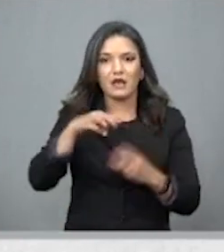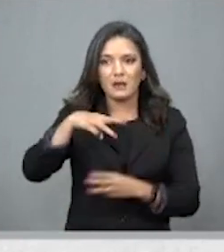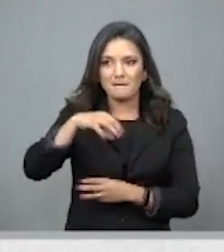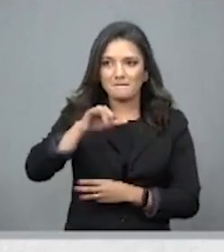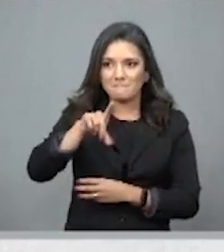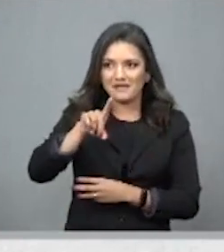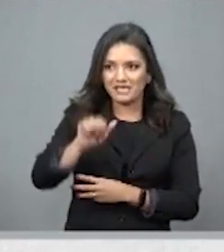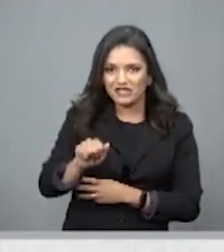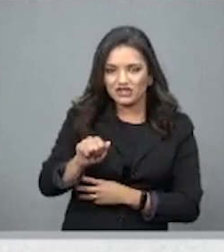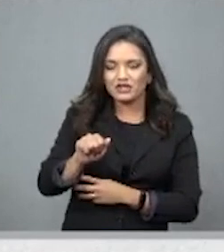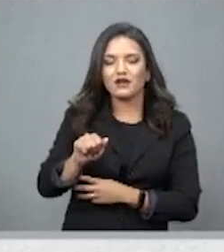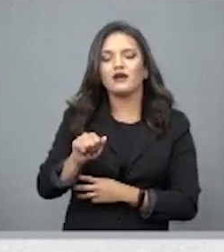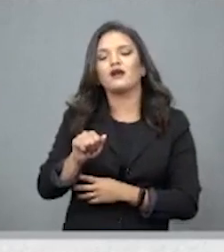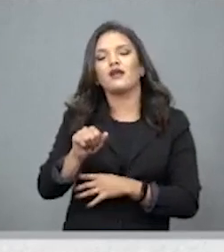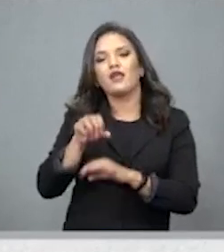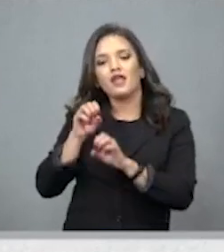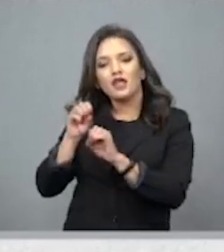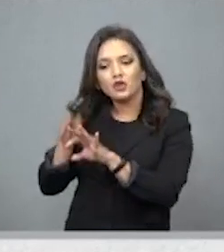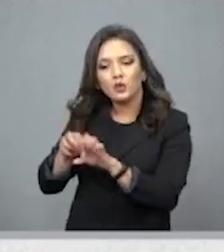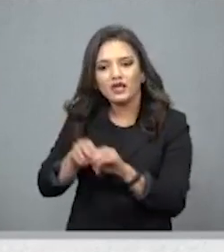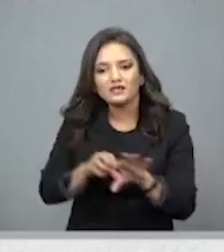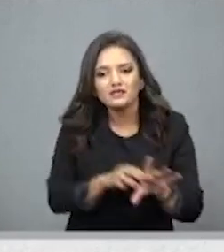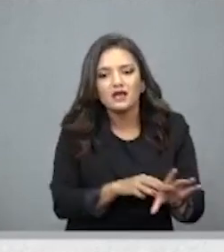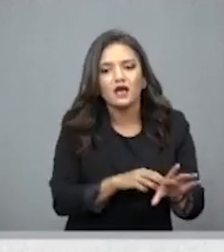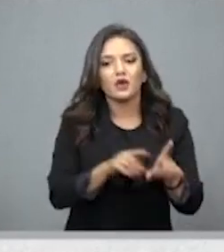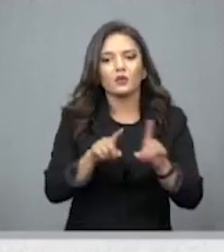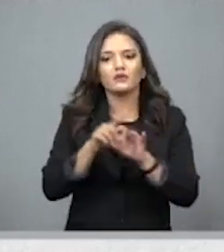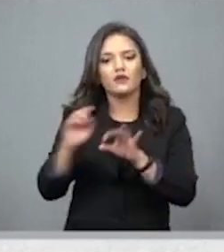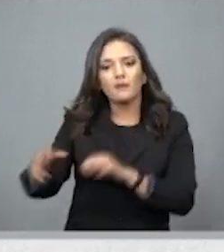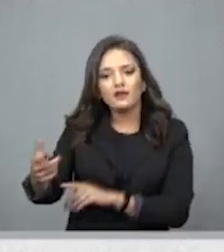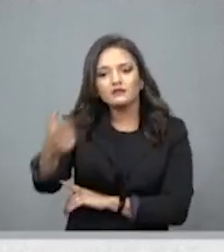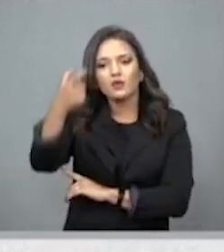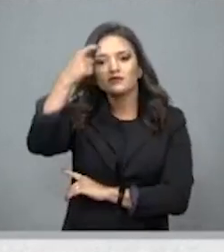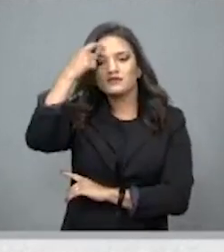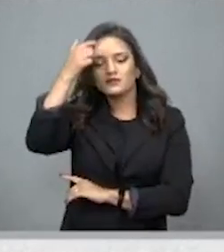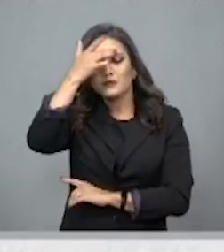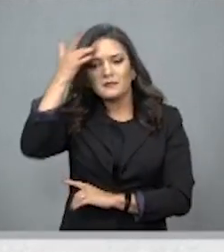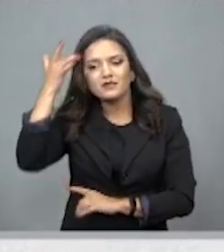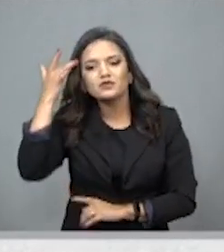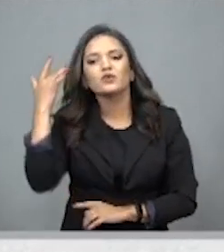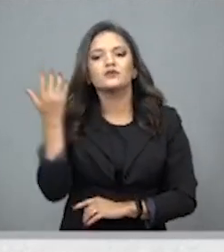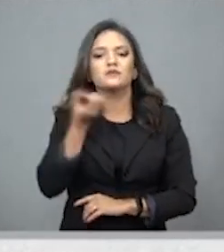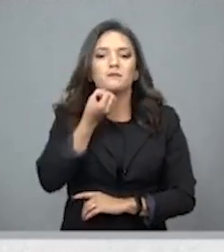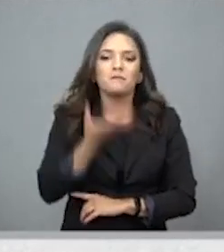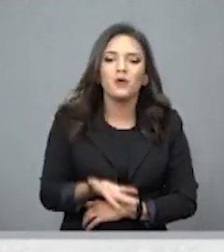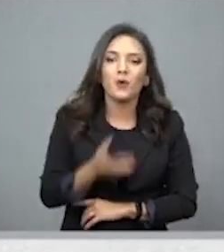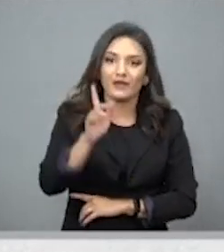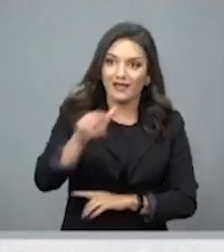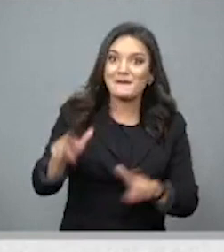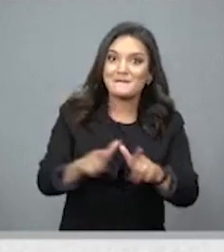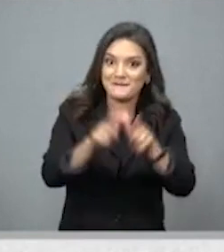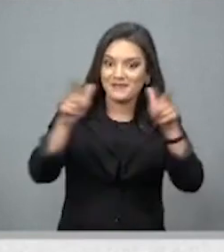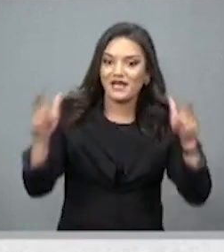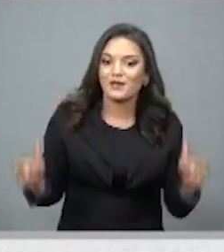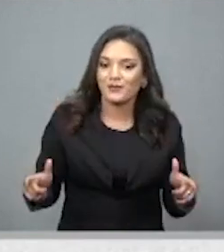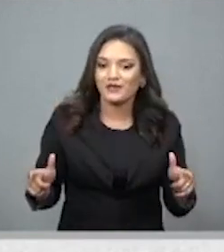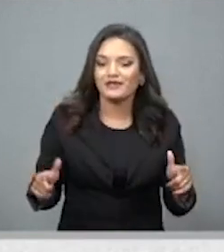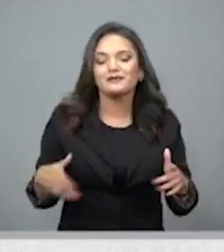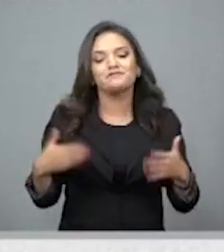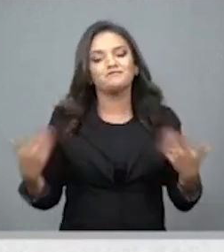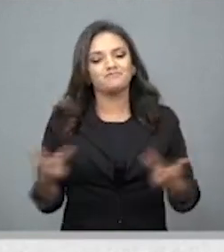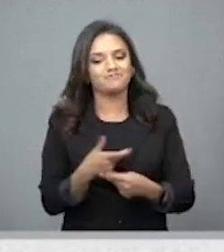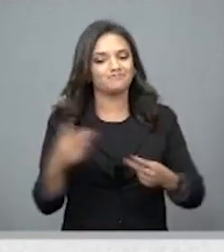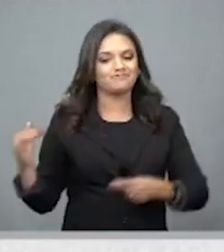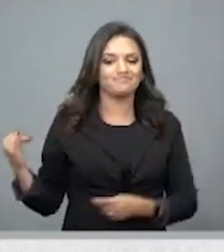a conscientização das pessoas de boa-fé e felizmente constituem A grande maioria são medidas